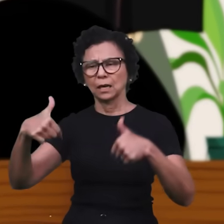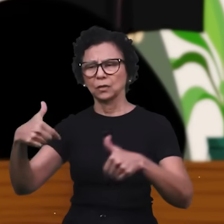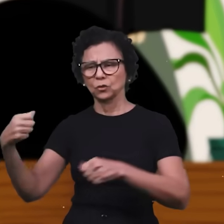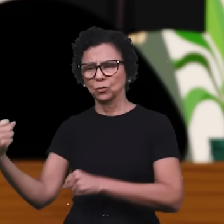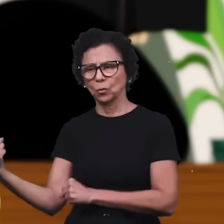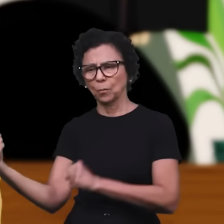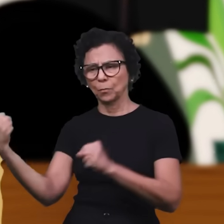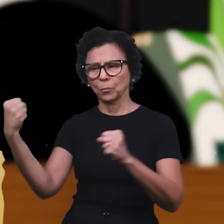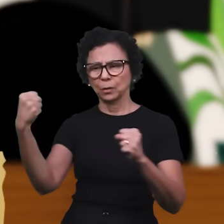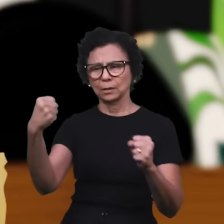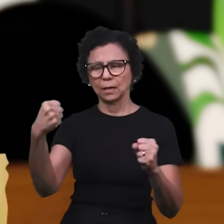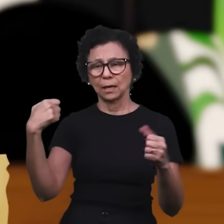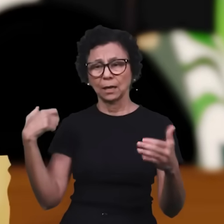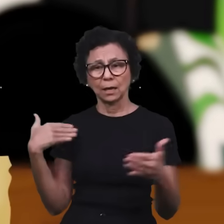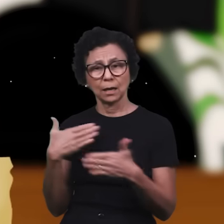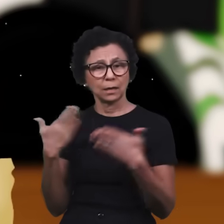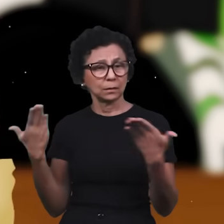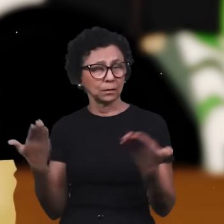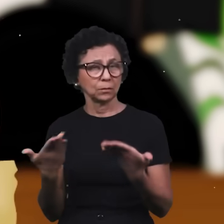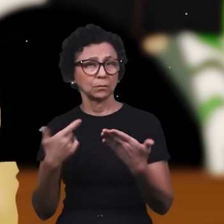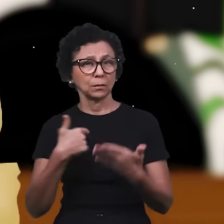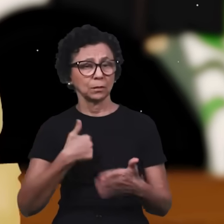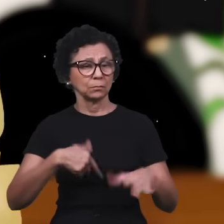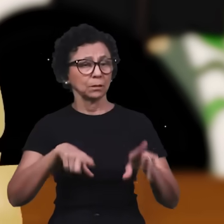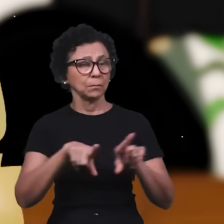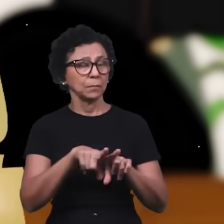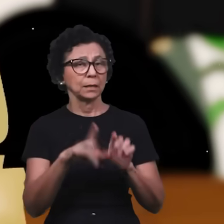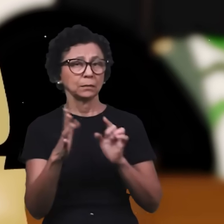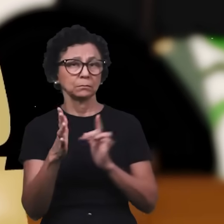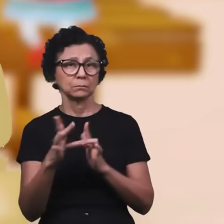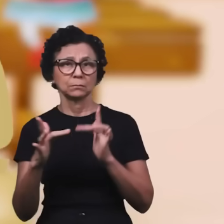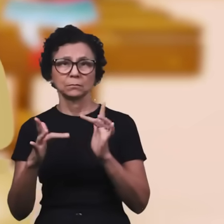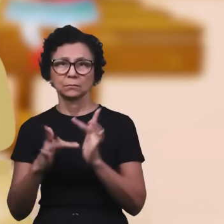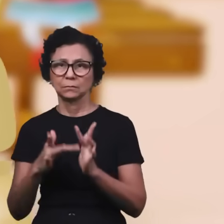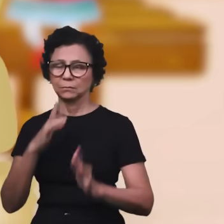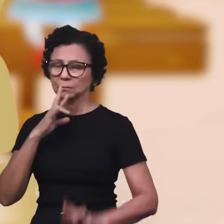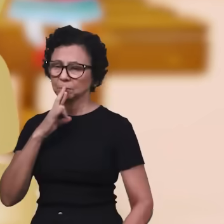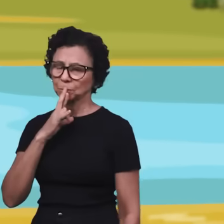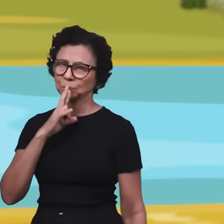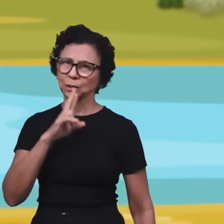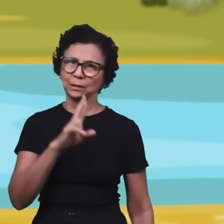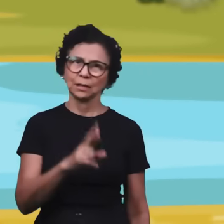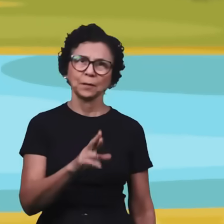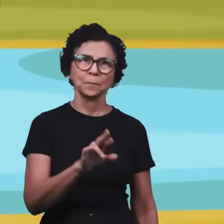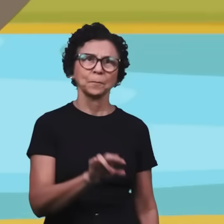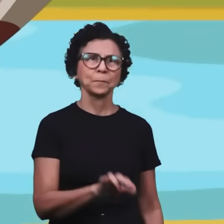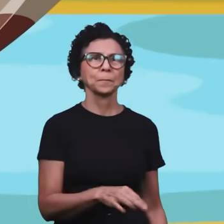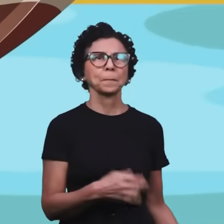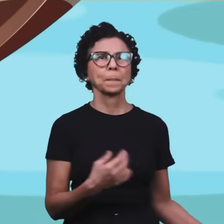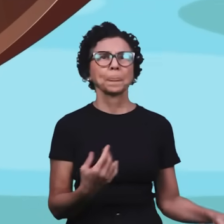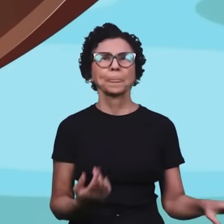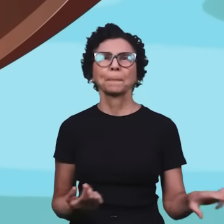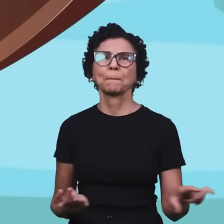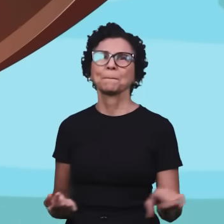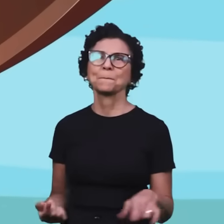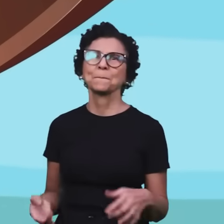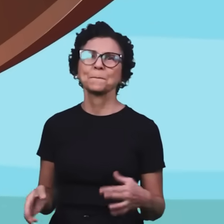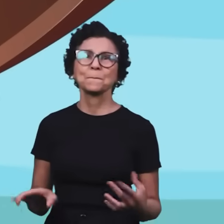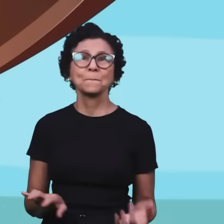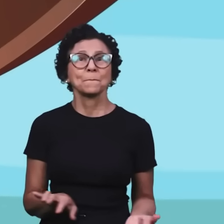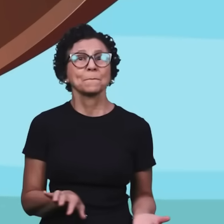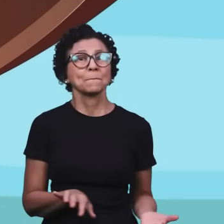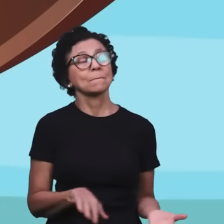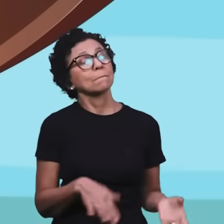até agora, eu trabalho também. Convém que eu